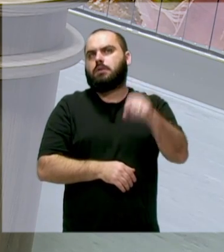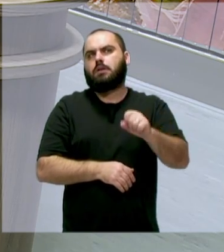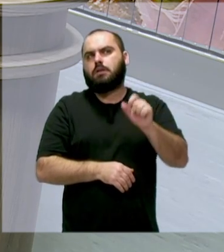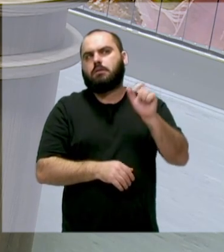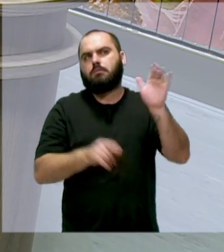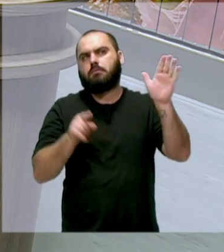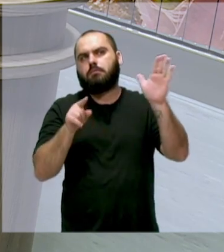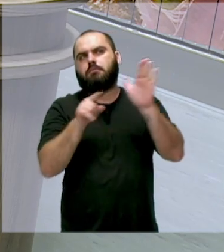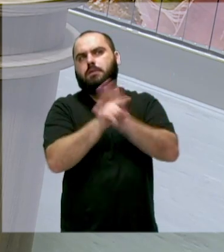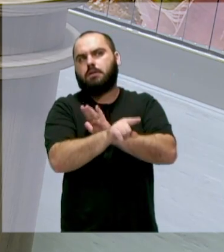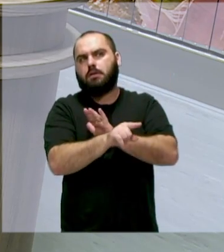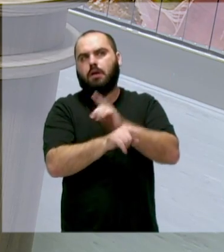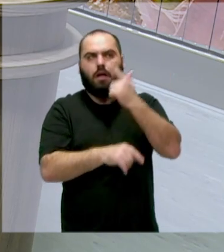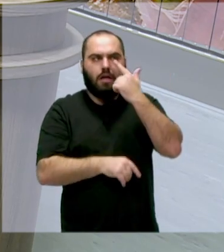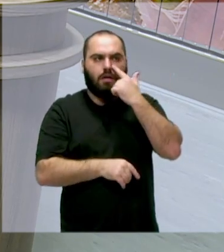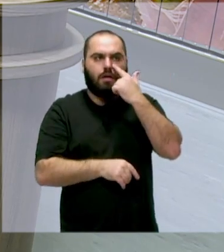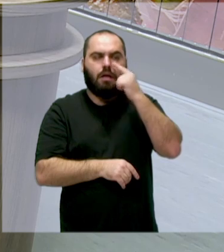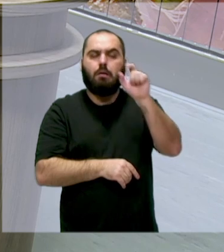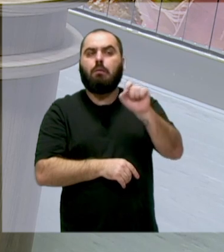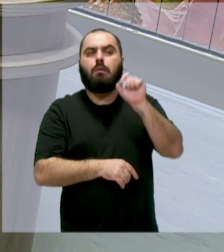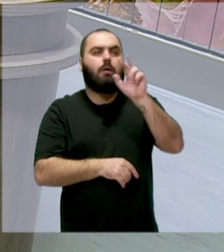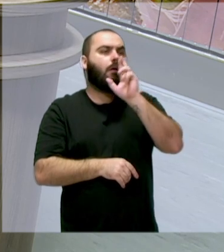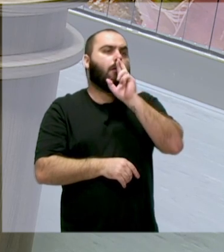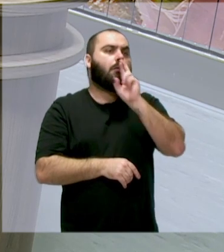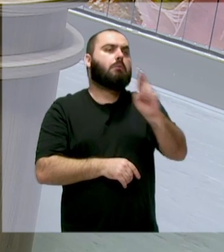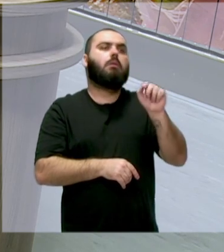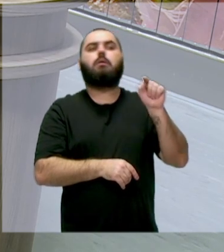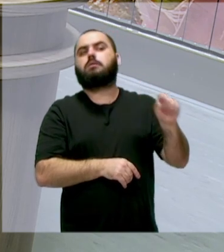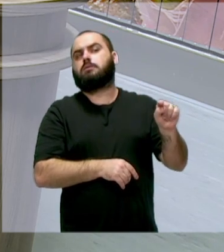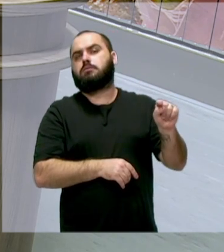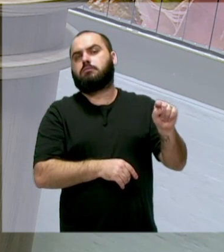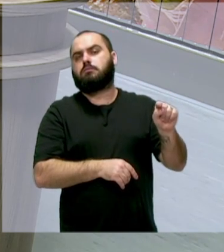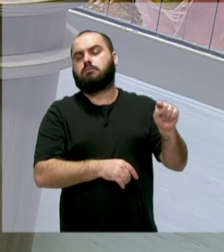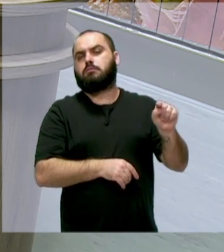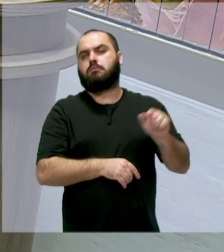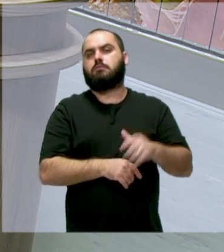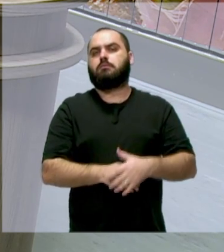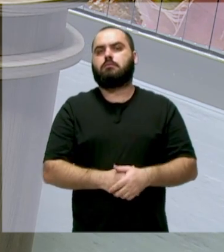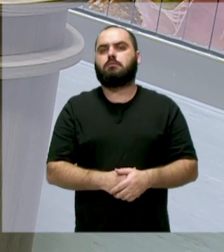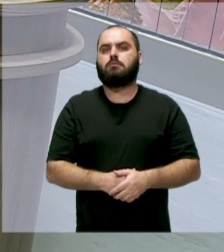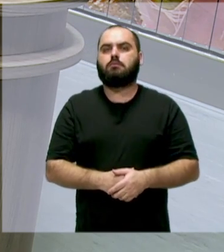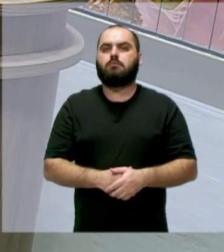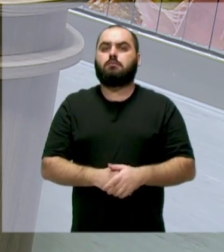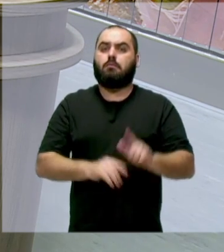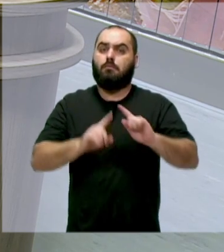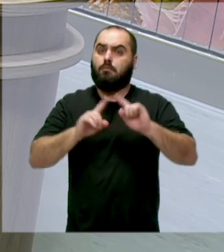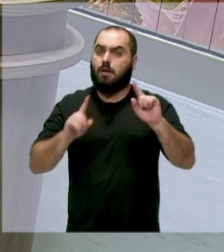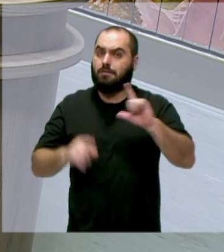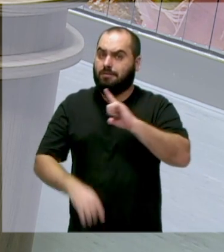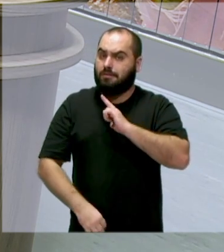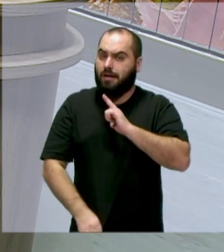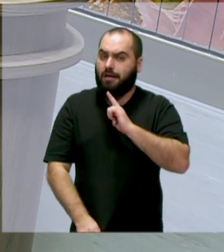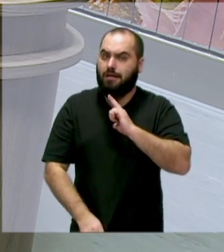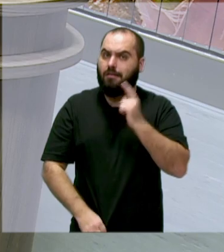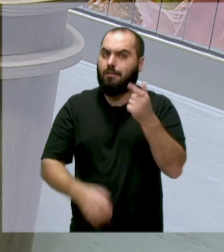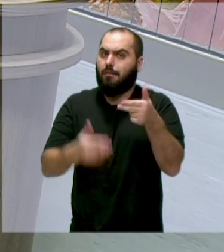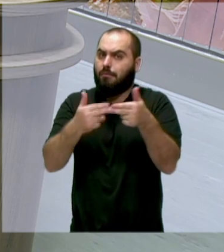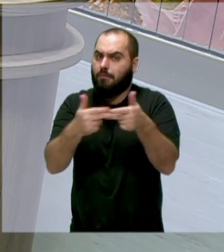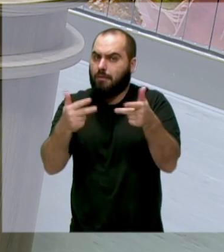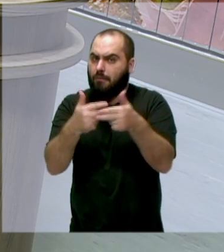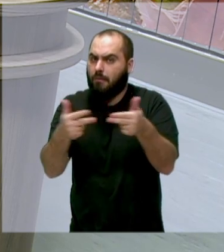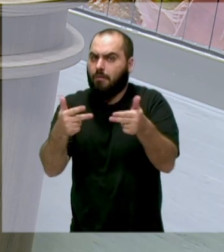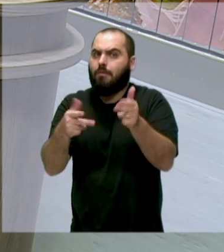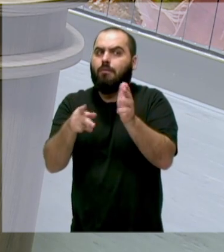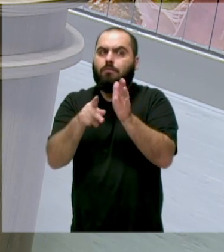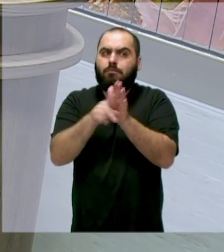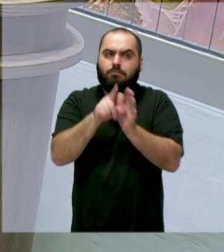que ver qual vai ser o resultado disso, né? Efetivo. Mas há algum risco também, porque há uma